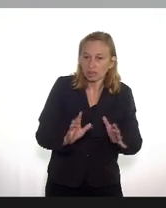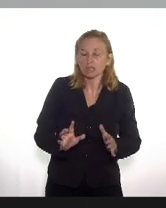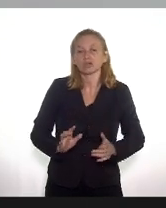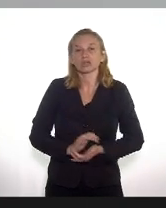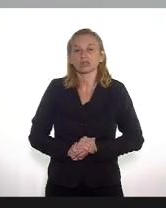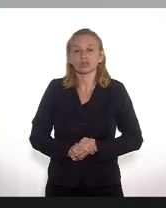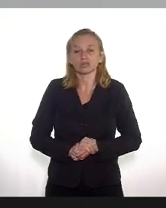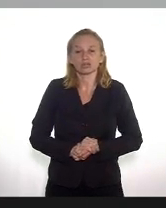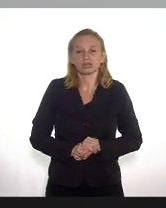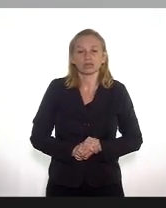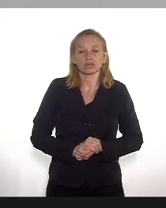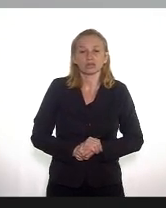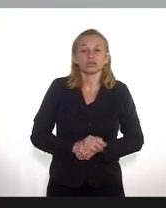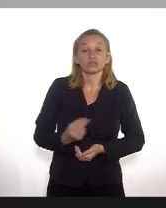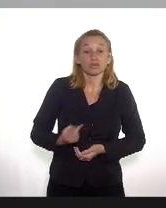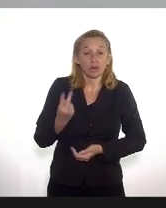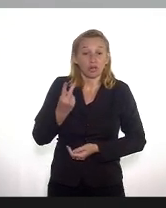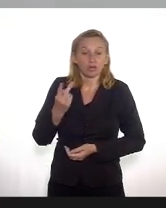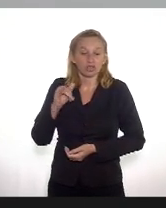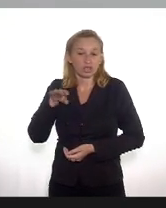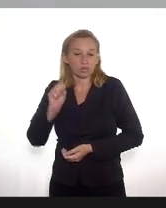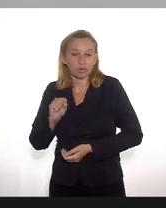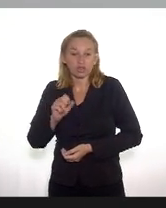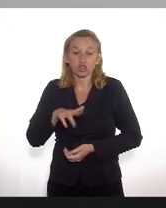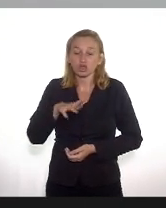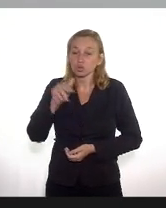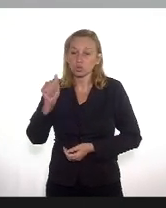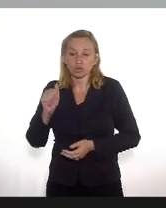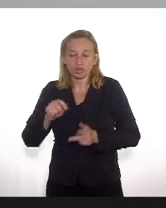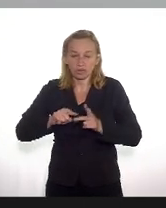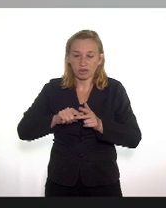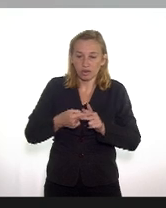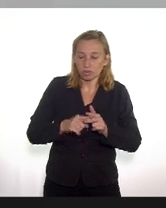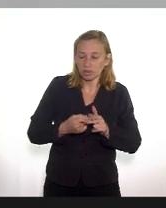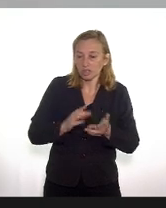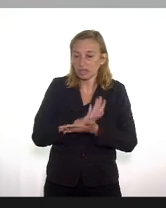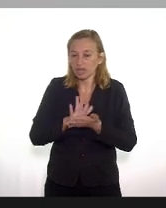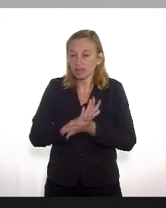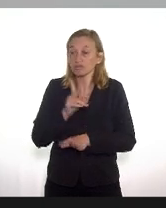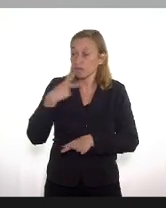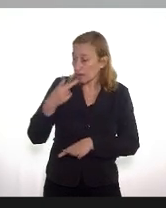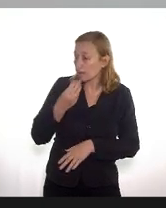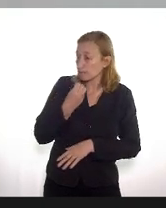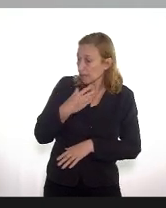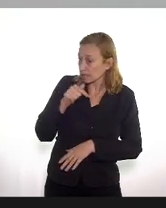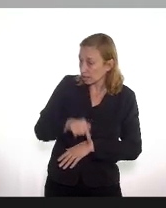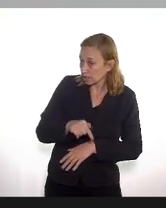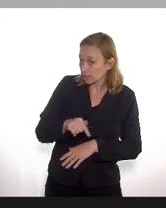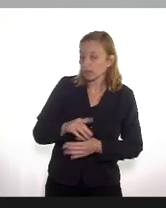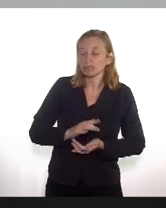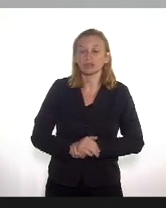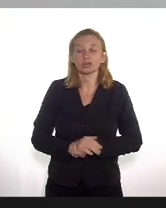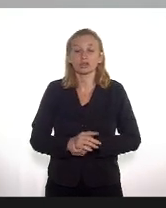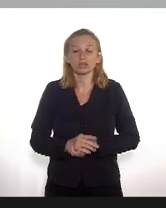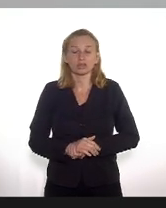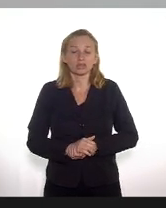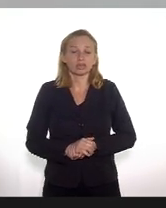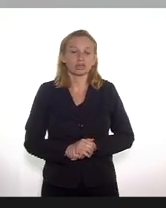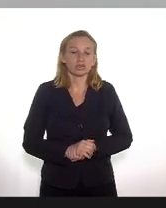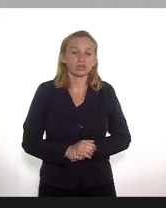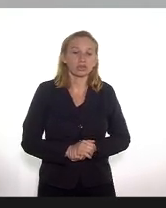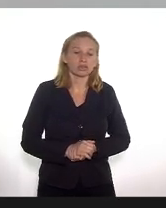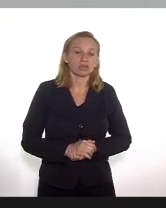atualiza, né, os valores das bolsas, que nunca tiveram reajuste, já foi pontuado isso bastante aqui em falas que me antecederam,